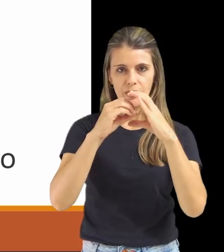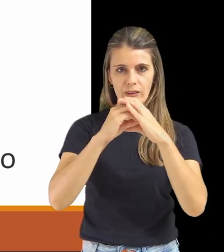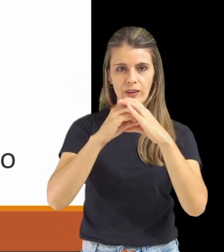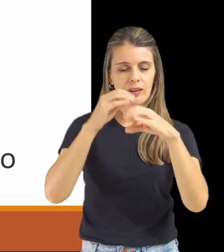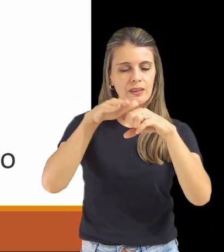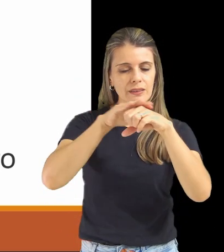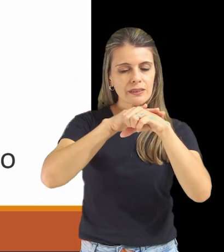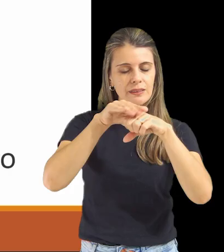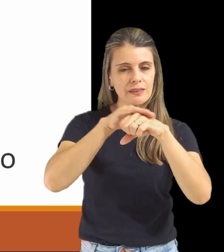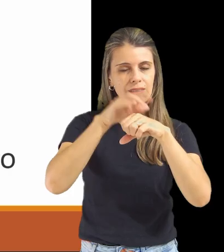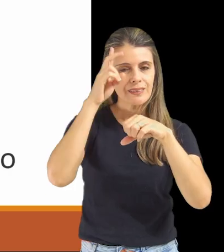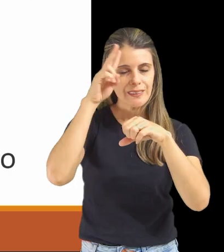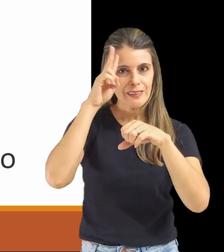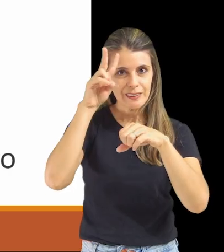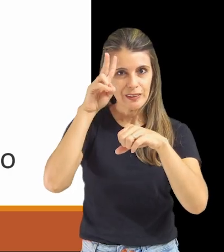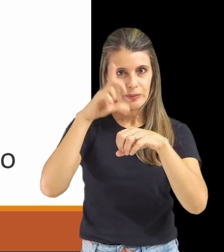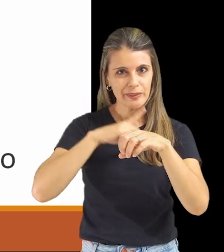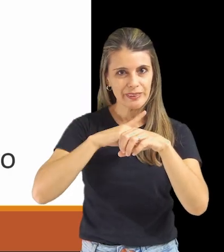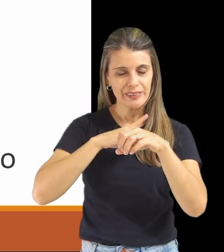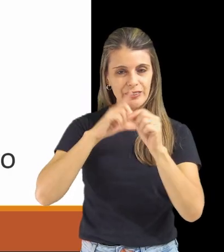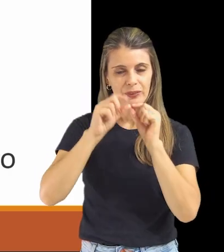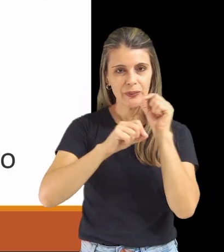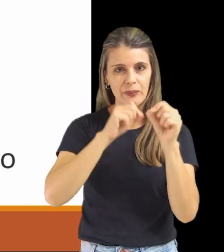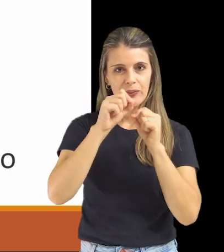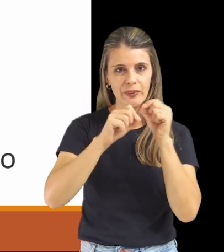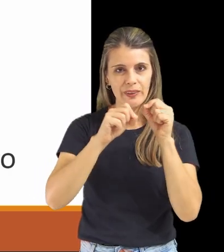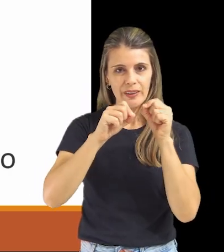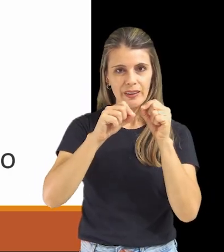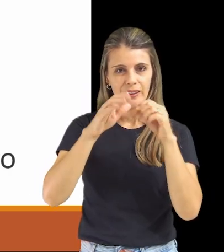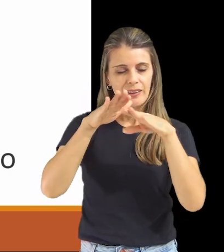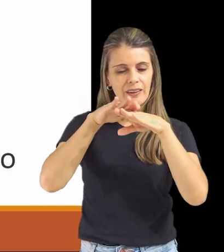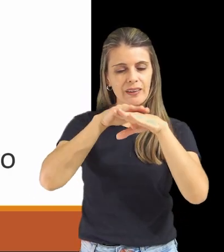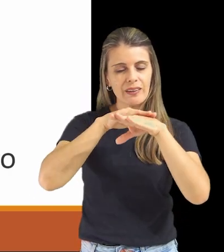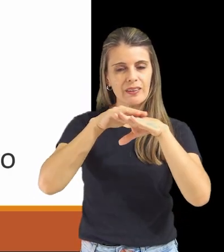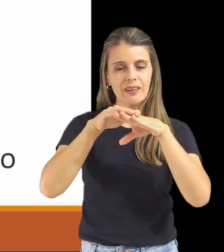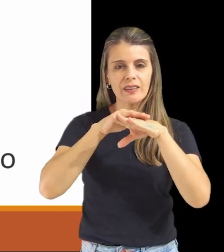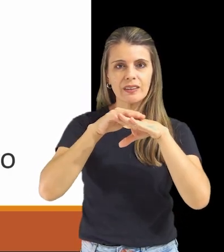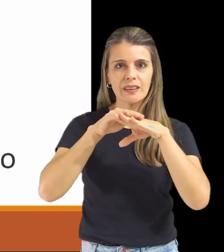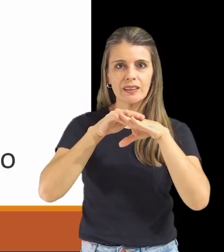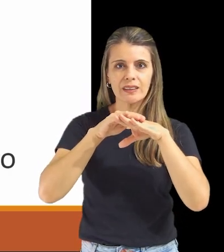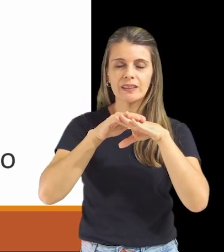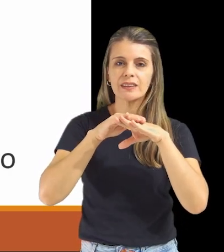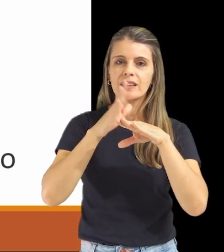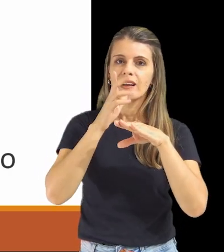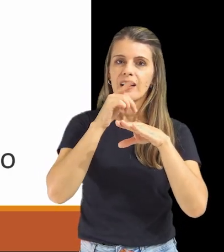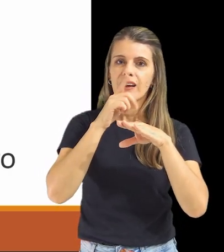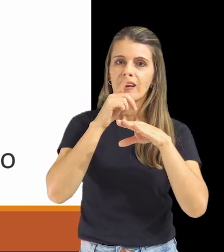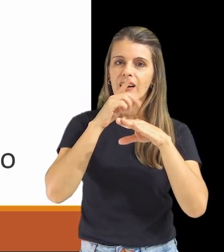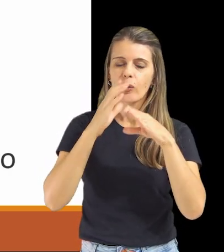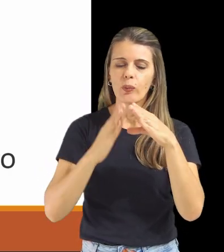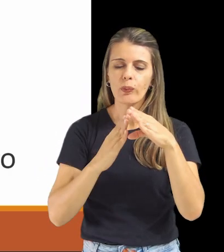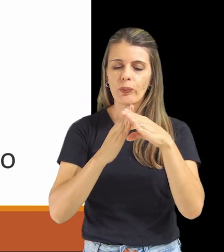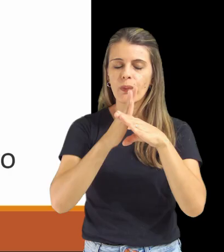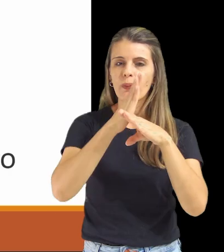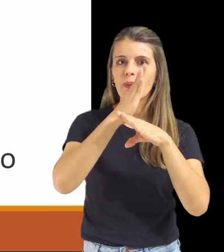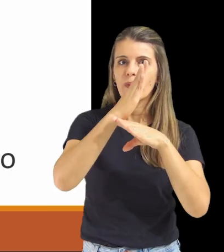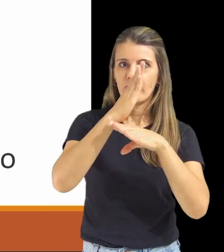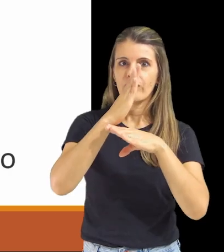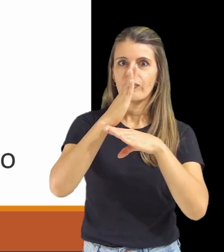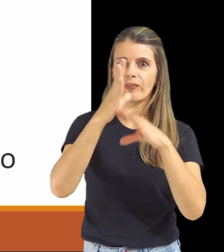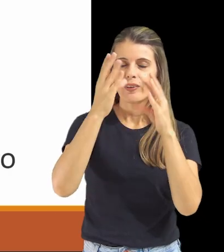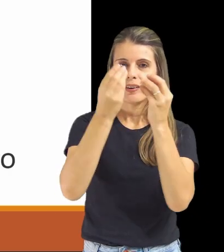membrana plasmática, lembra que eu tenho, uma das características dela é a passagem de substâncias, passagem